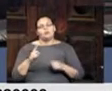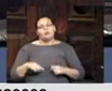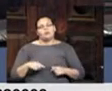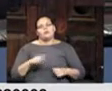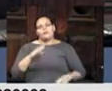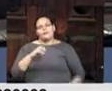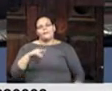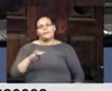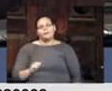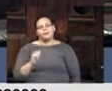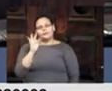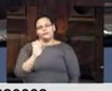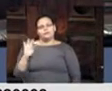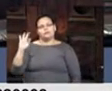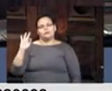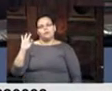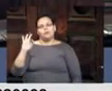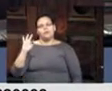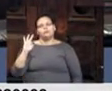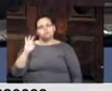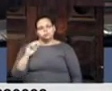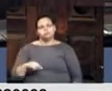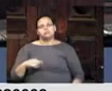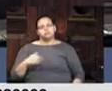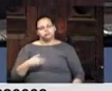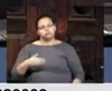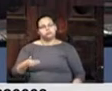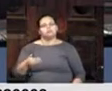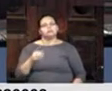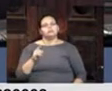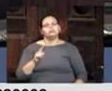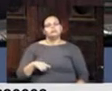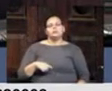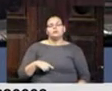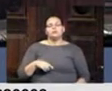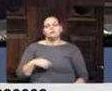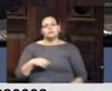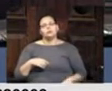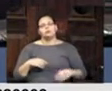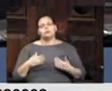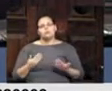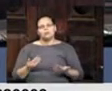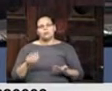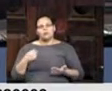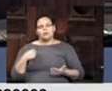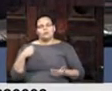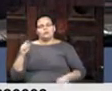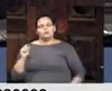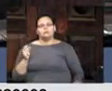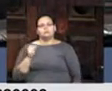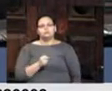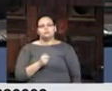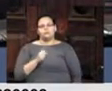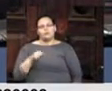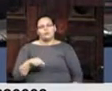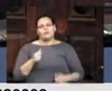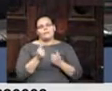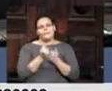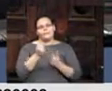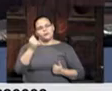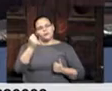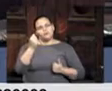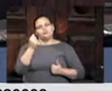Federal, e nesse itinerário, nesse percurso, chegou a ser ministro da